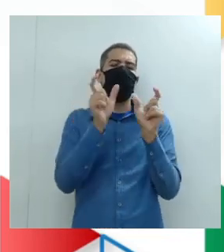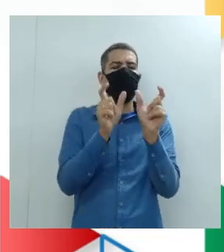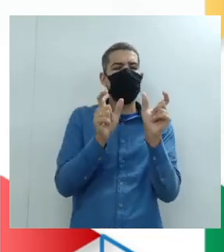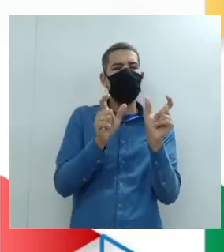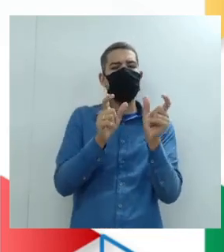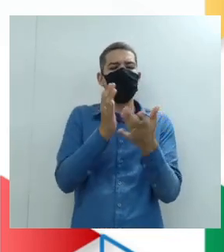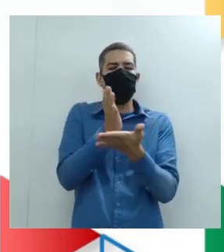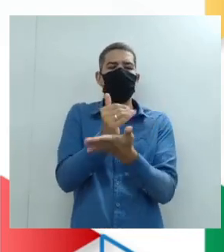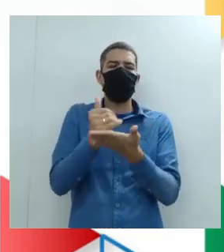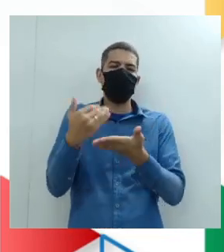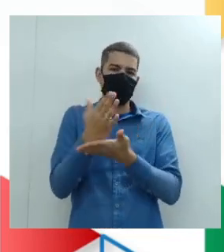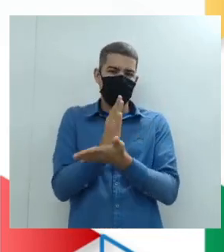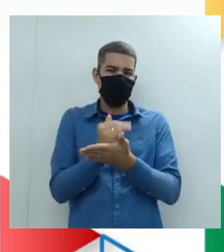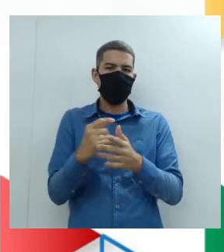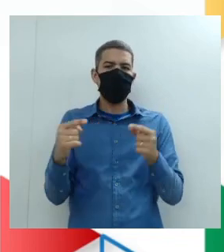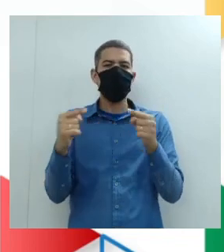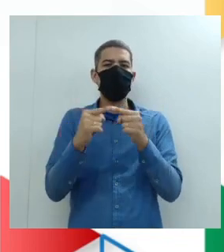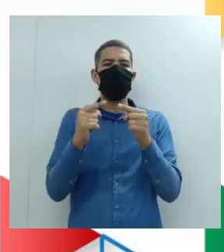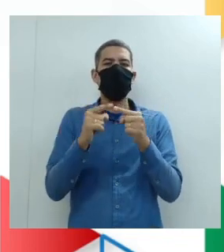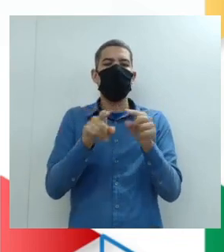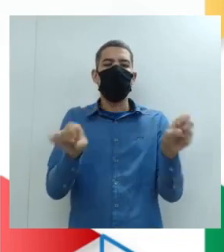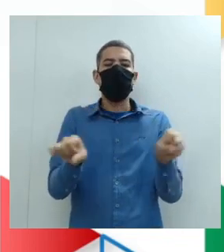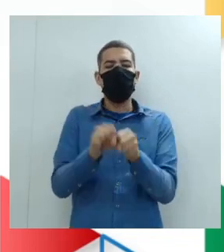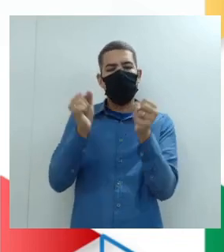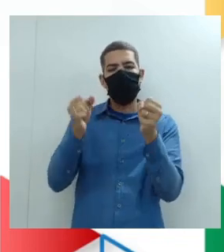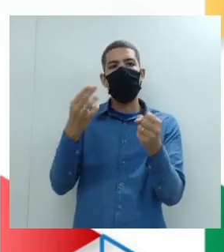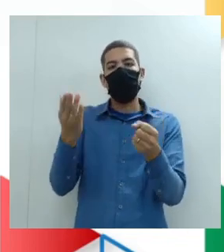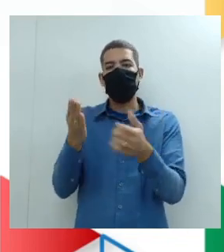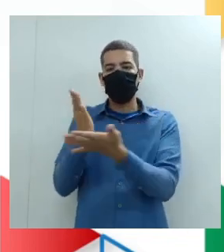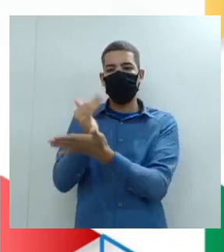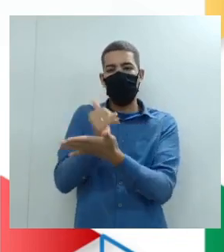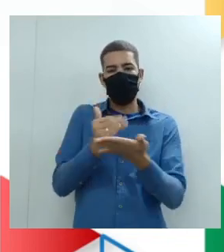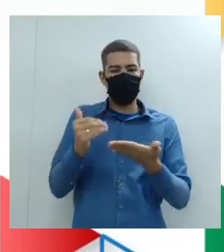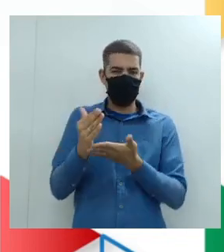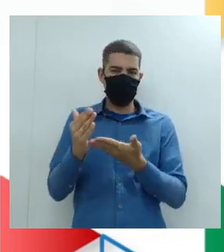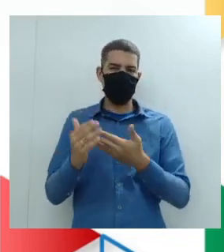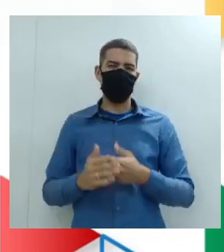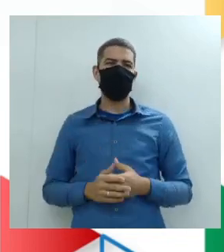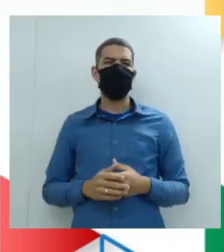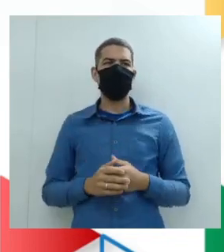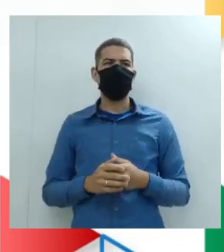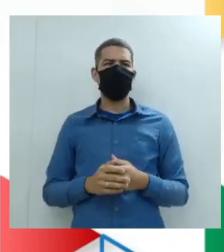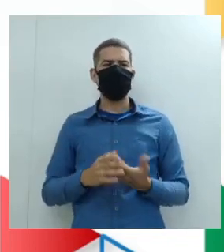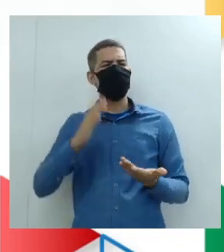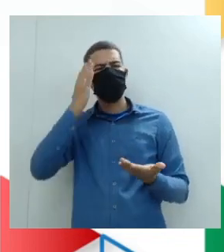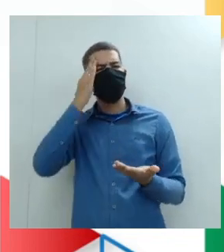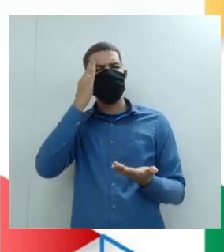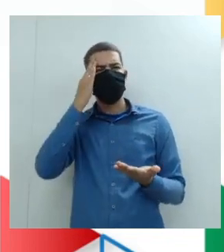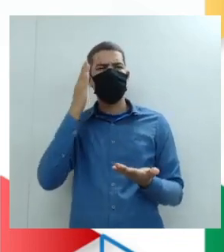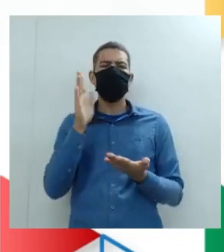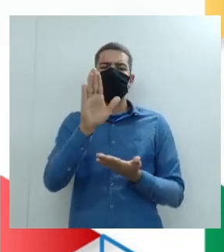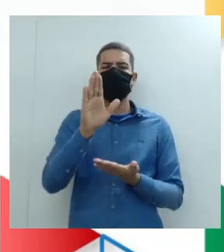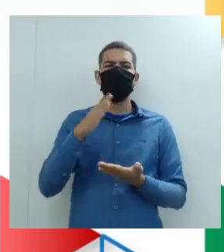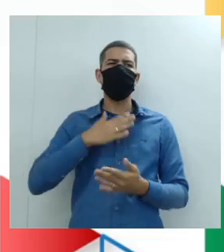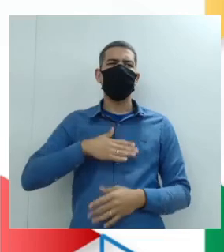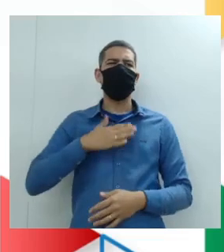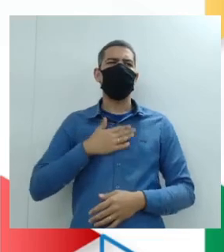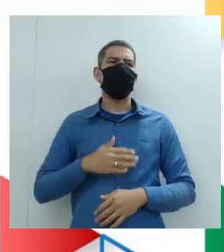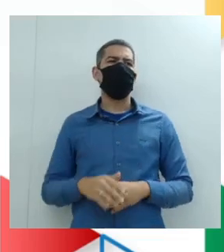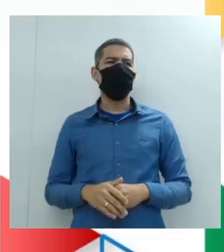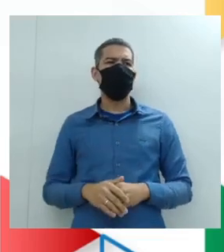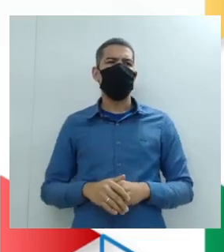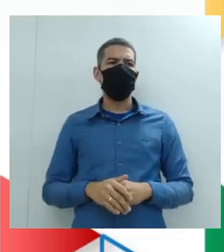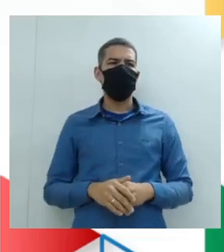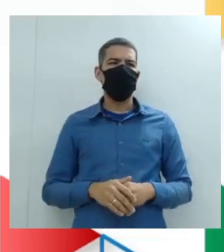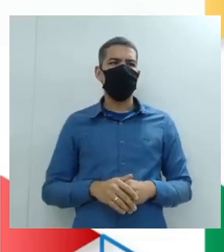parte, ok? Fracto, quebrado, tá bom? Deu para entender? Ainda não? Segue comigo, você vai entender, ó.